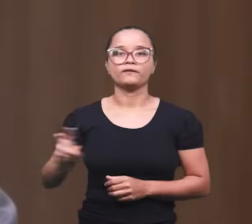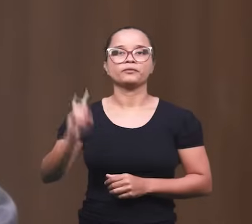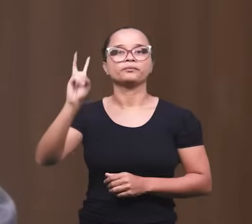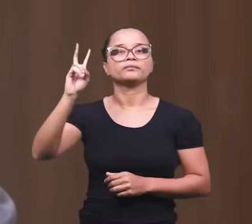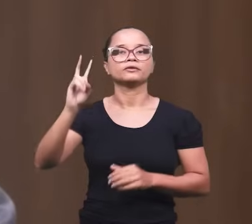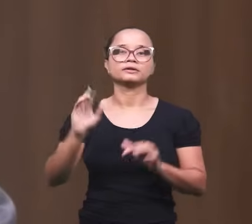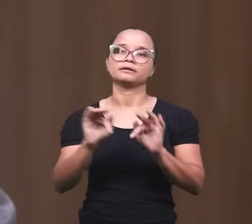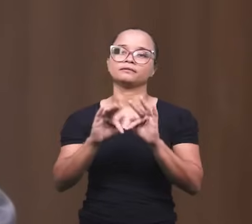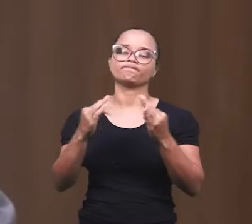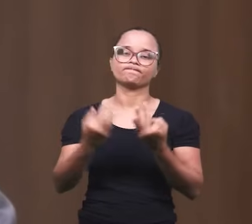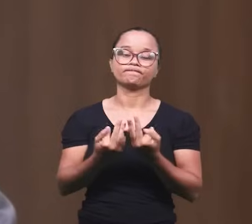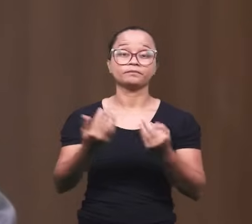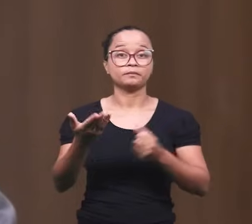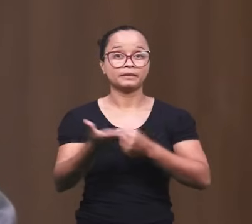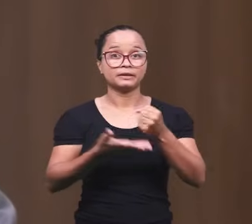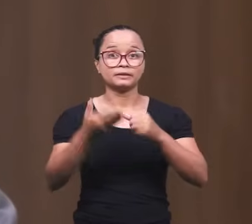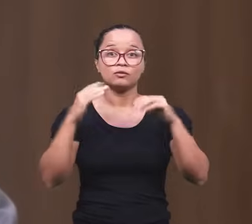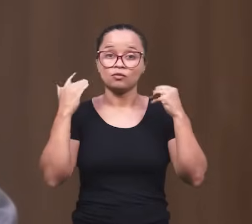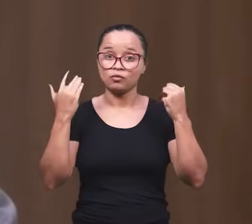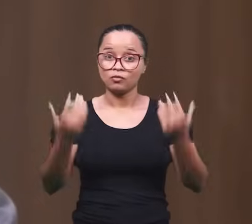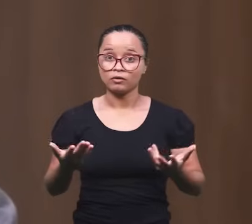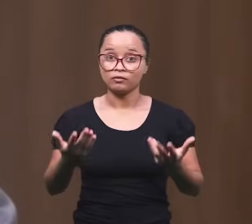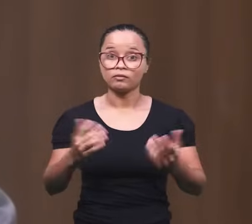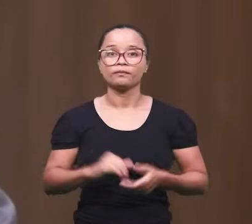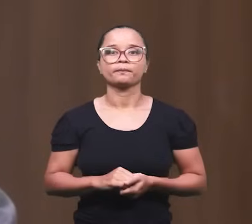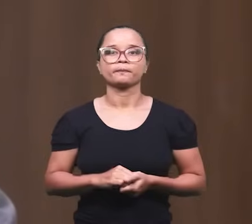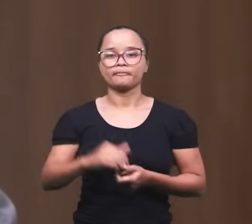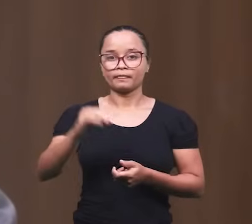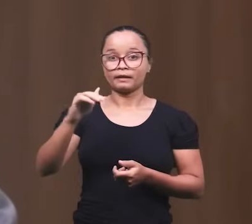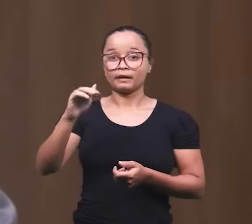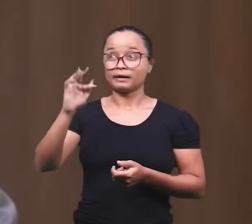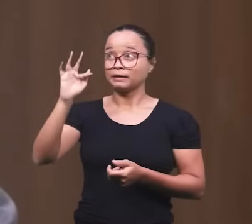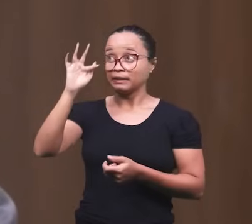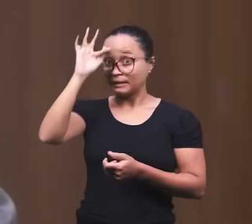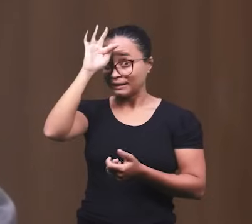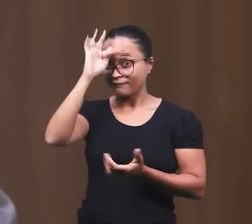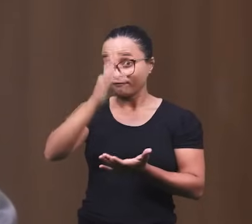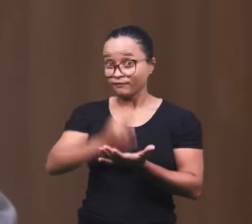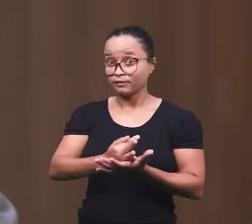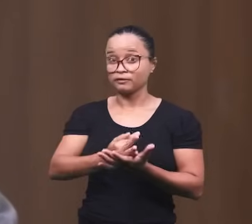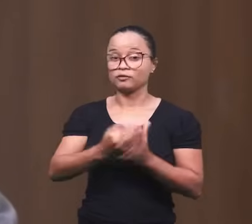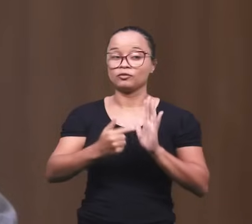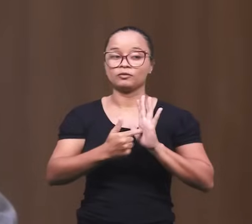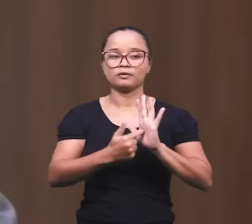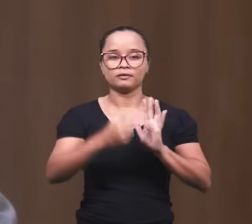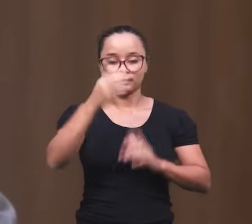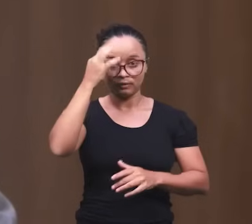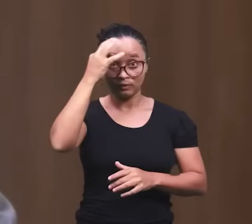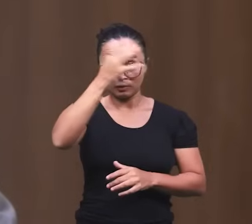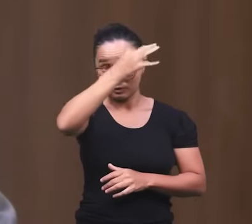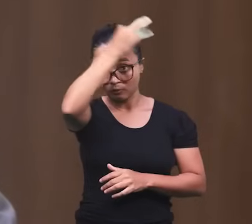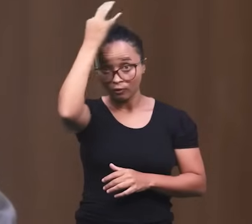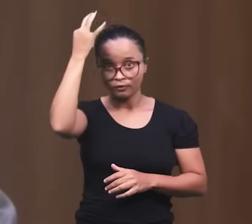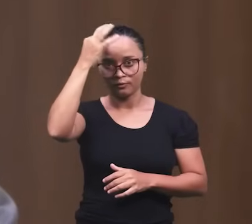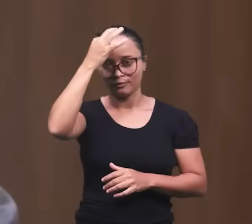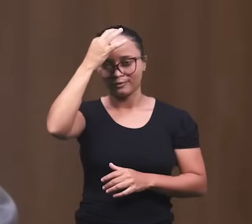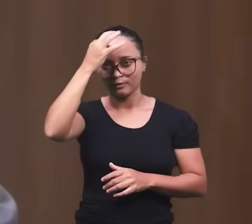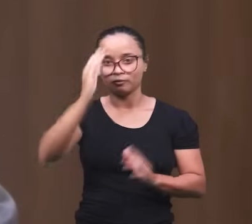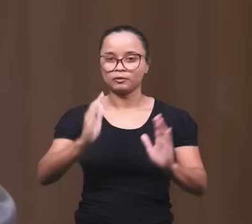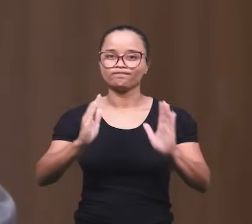familiares baseados em quê na fé naquilo que o Espírito Santo tem mostrado para esse esse